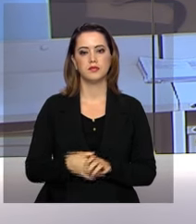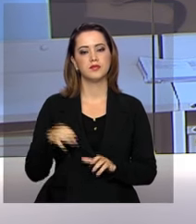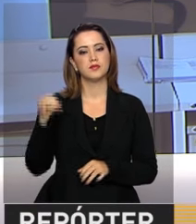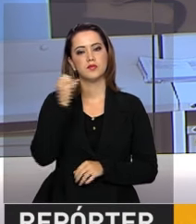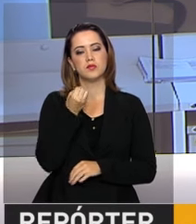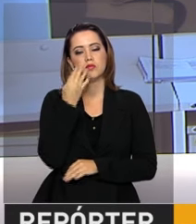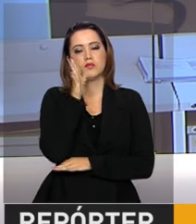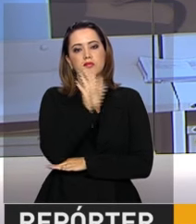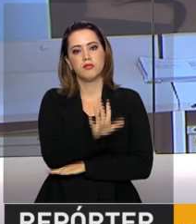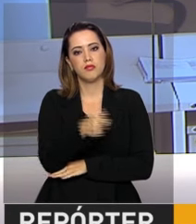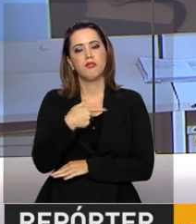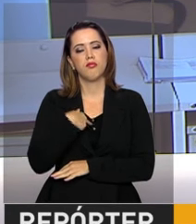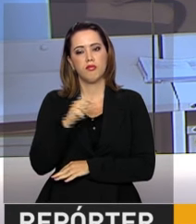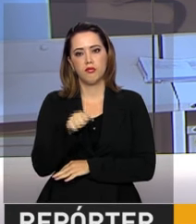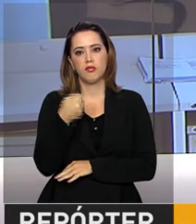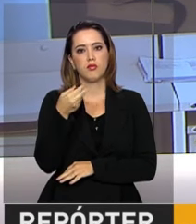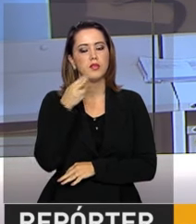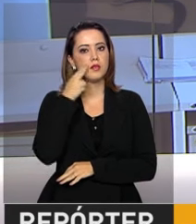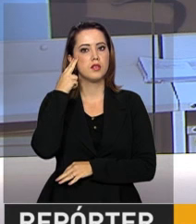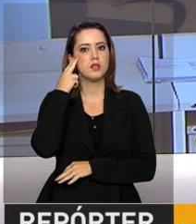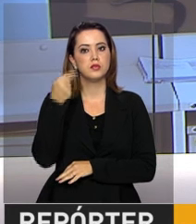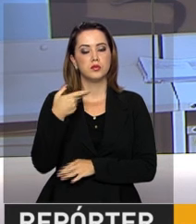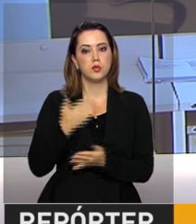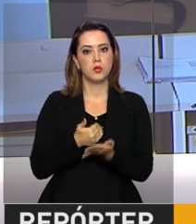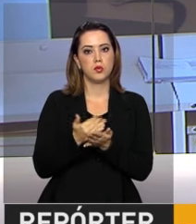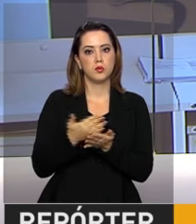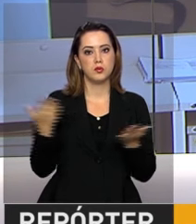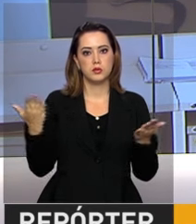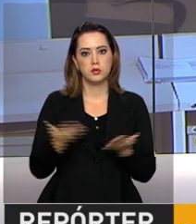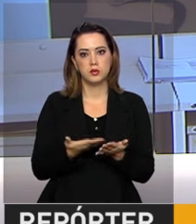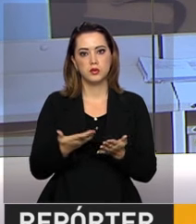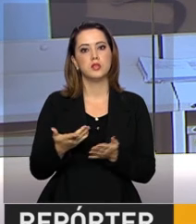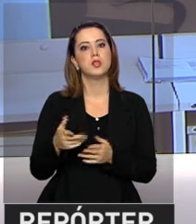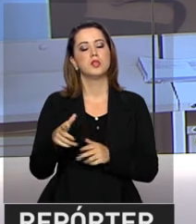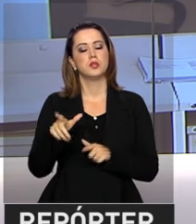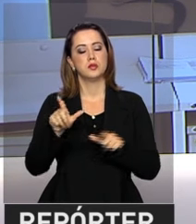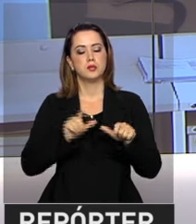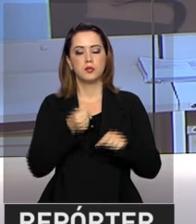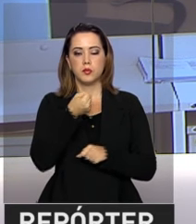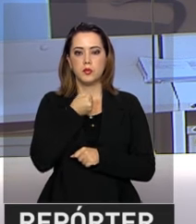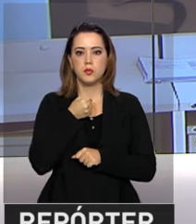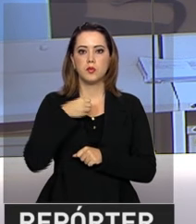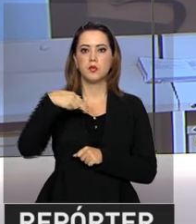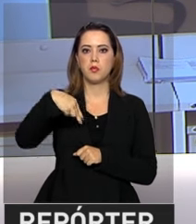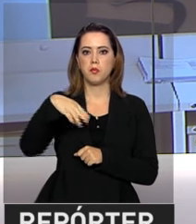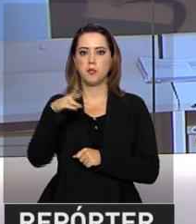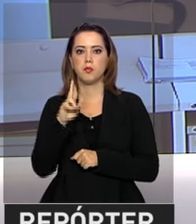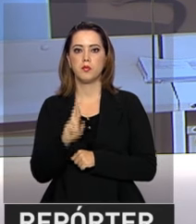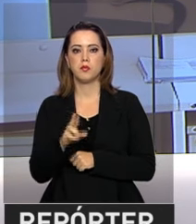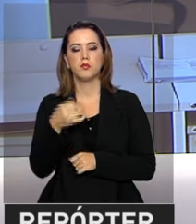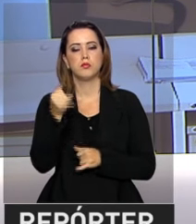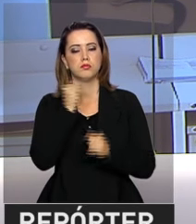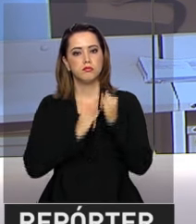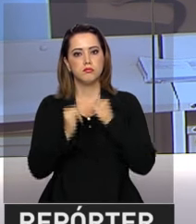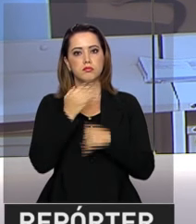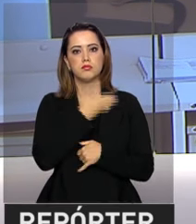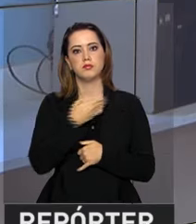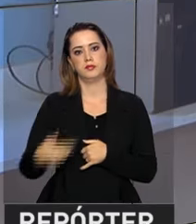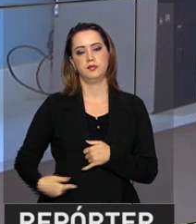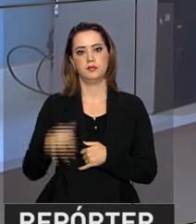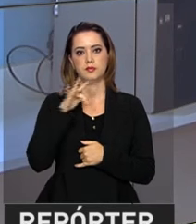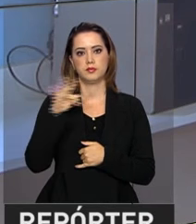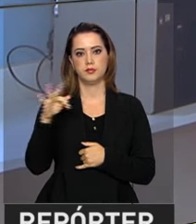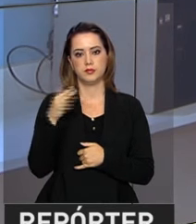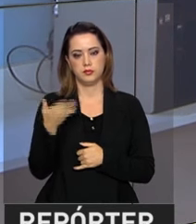Olá, boa tarde. Eu sou Renata Corsini e começa agora mais uma edição do Repórter NBR e as notícias do governo federal.